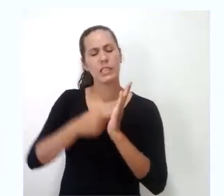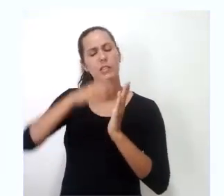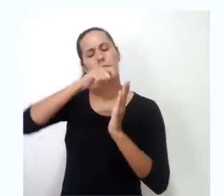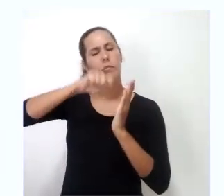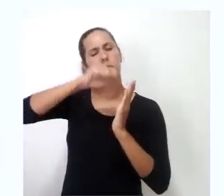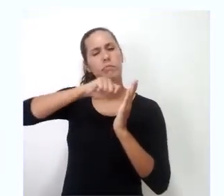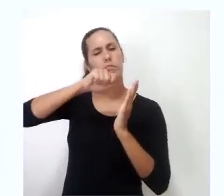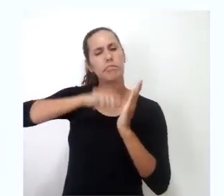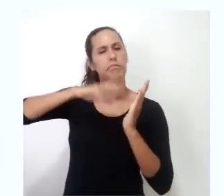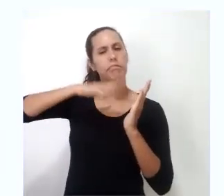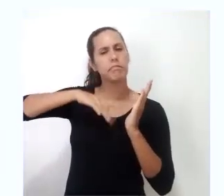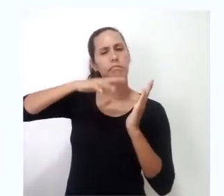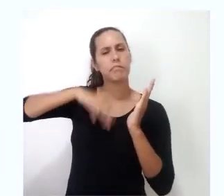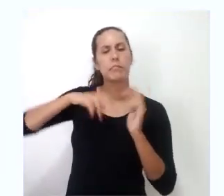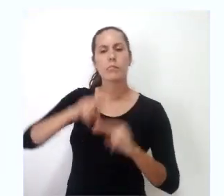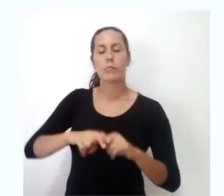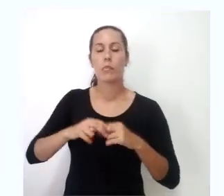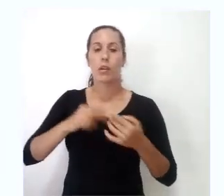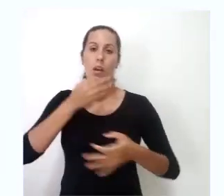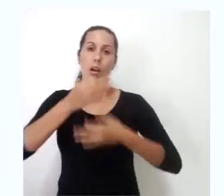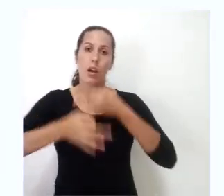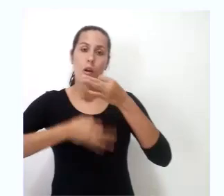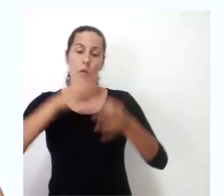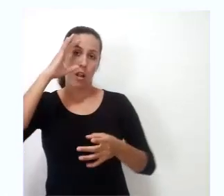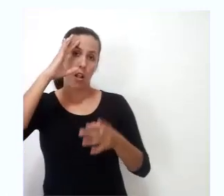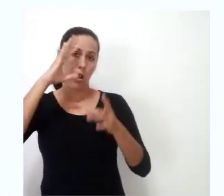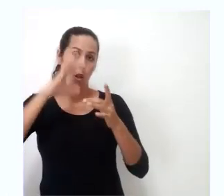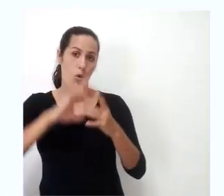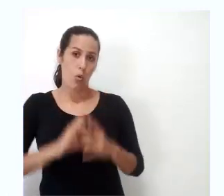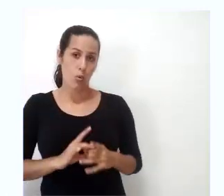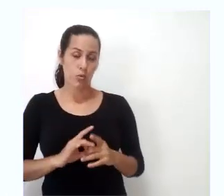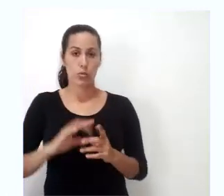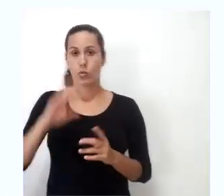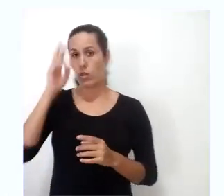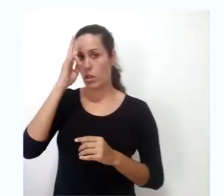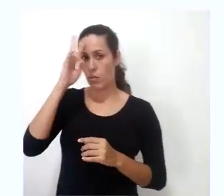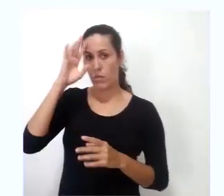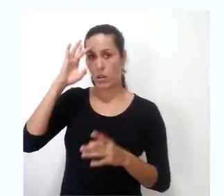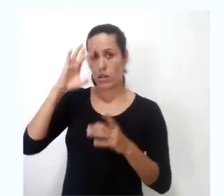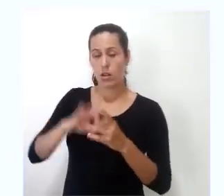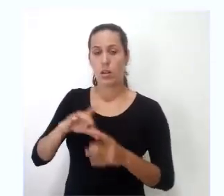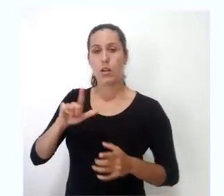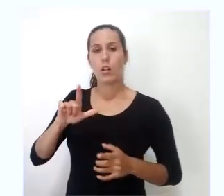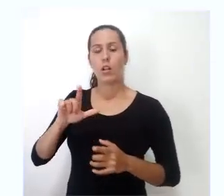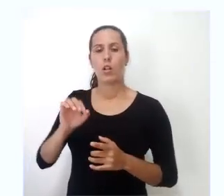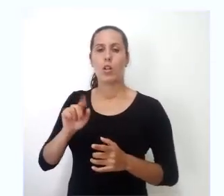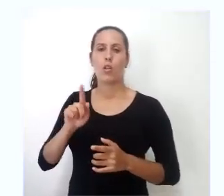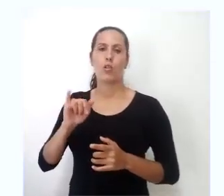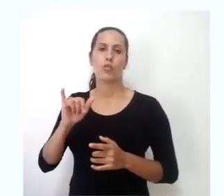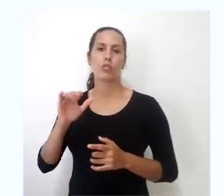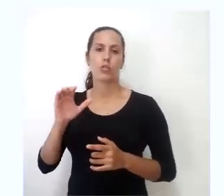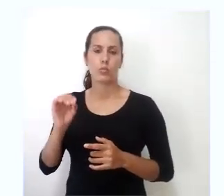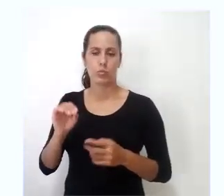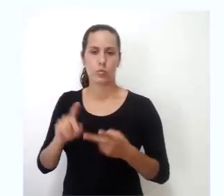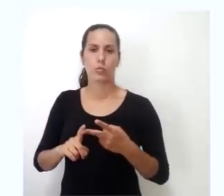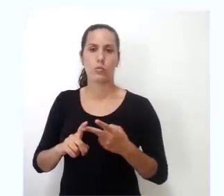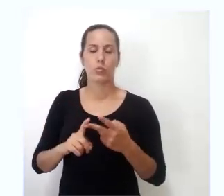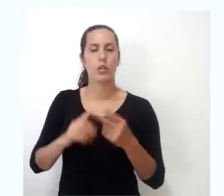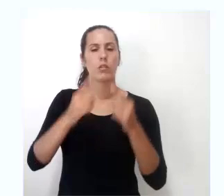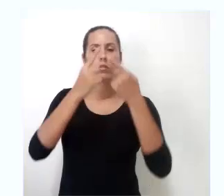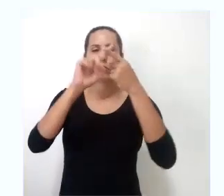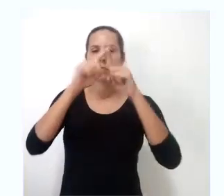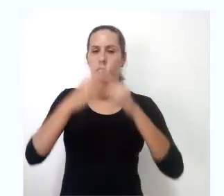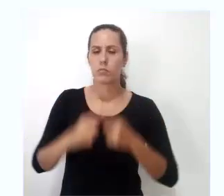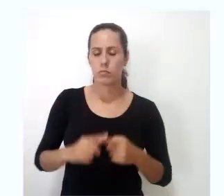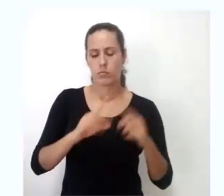aquele tema, aquela ideia, com argumentos lógicos. Lembra a lógica, a clareza da exposição